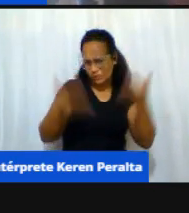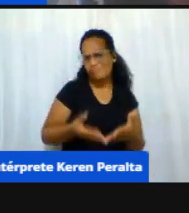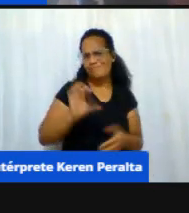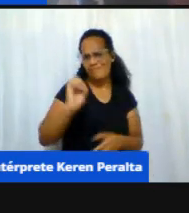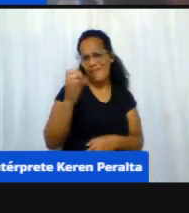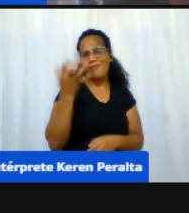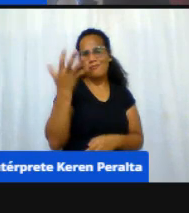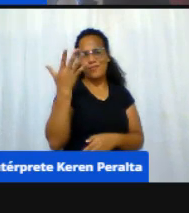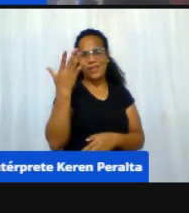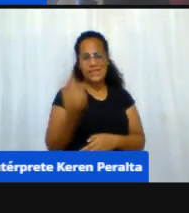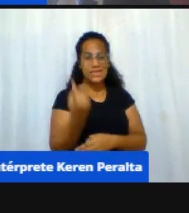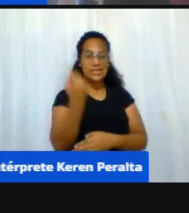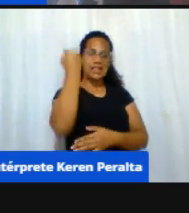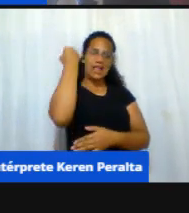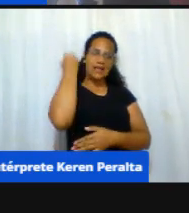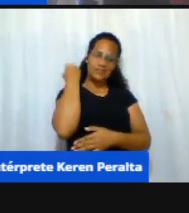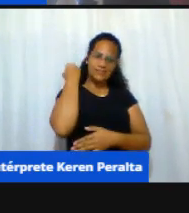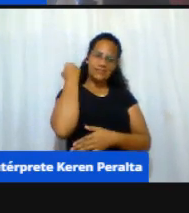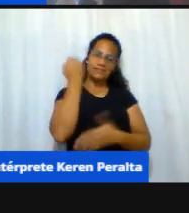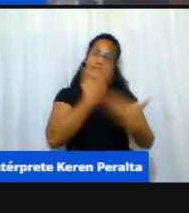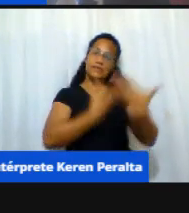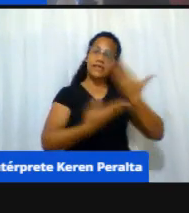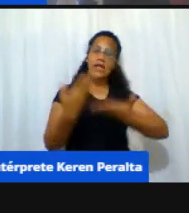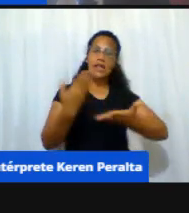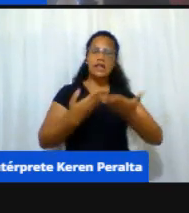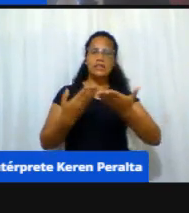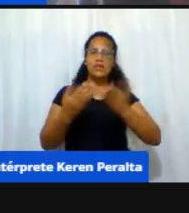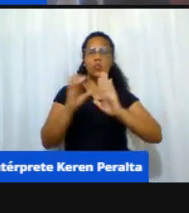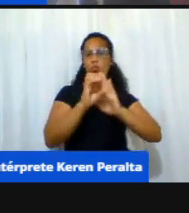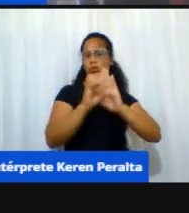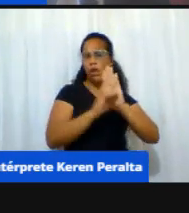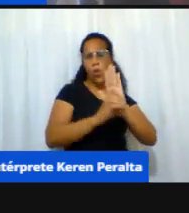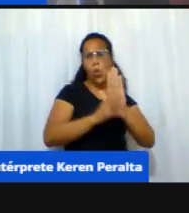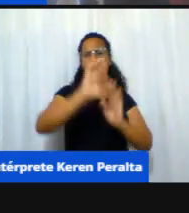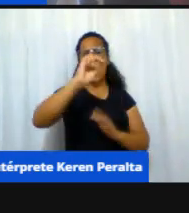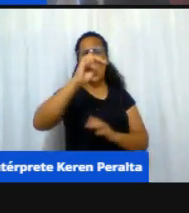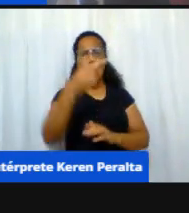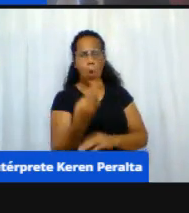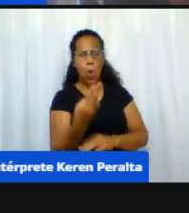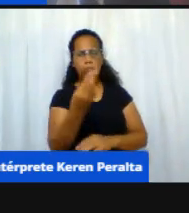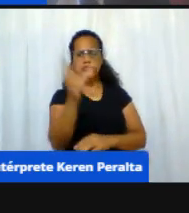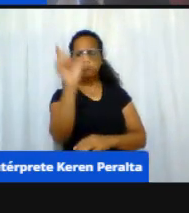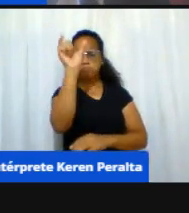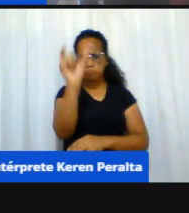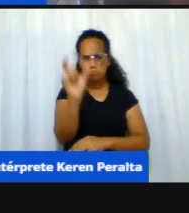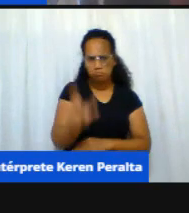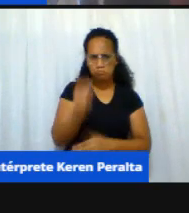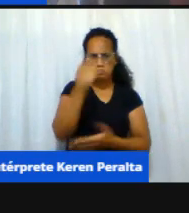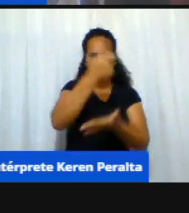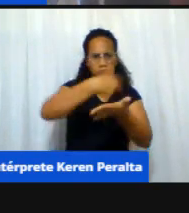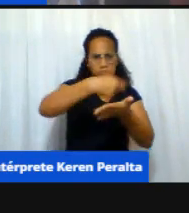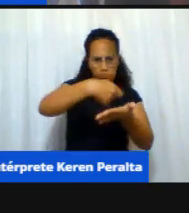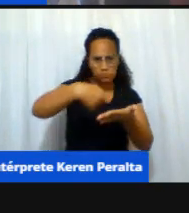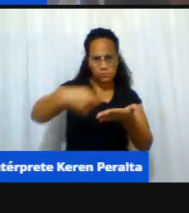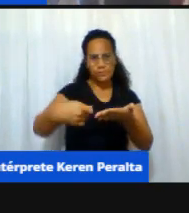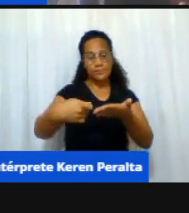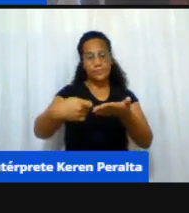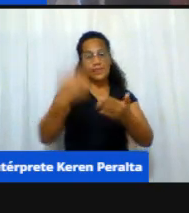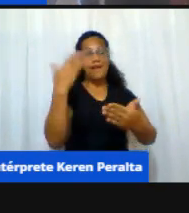e descritores. Até porque os desafios não são tão novos, isto